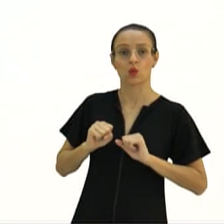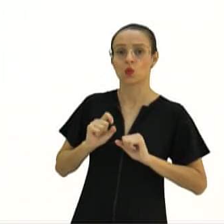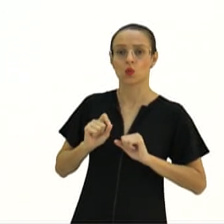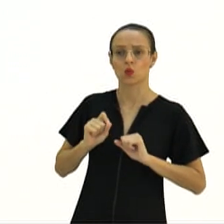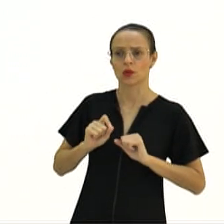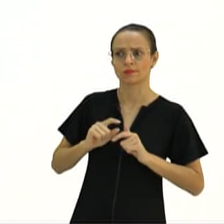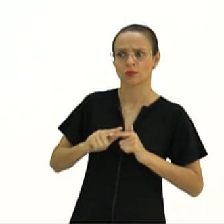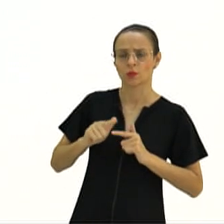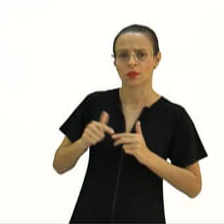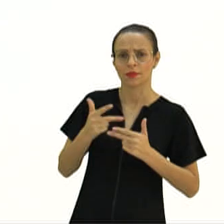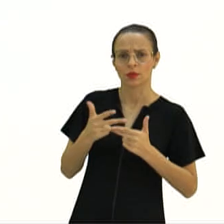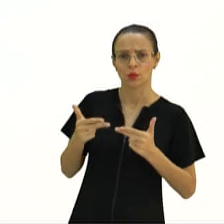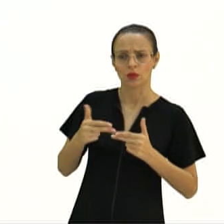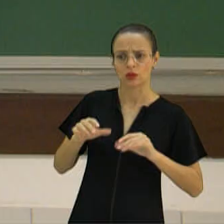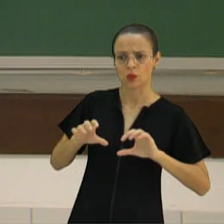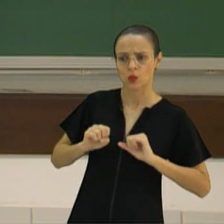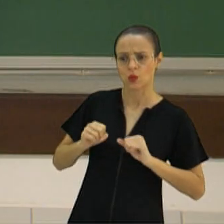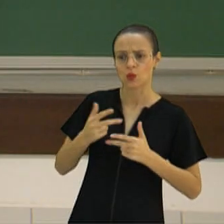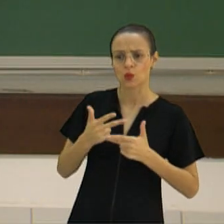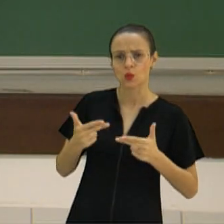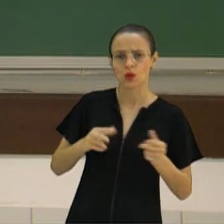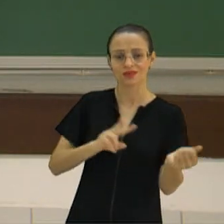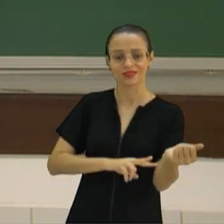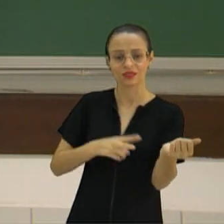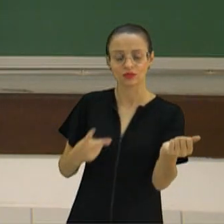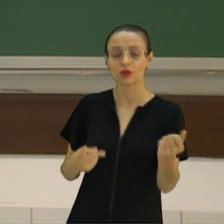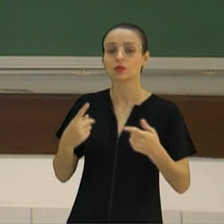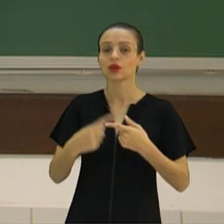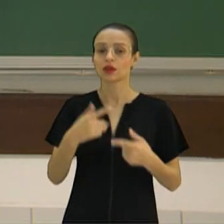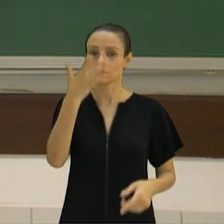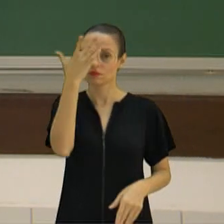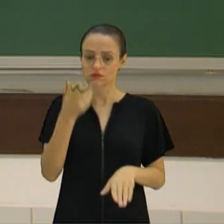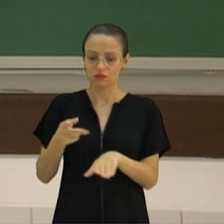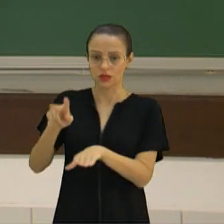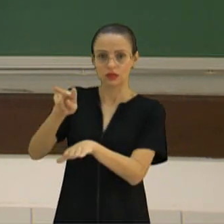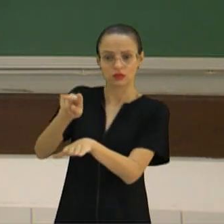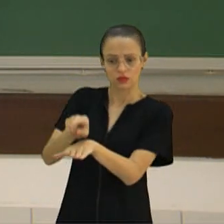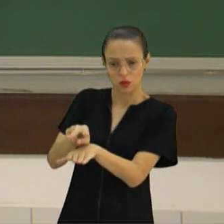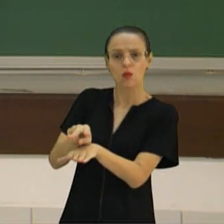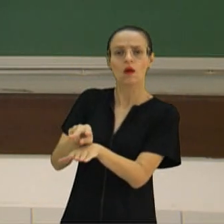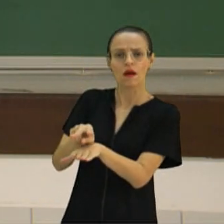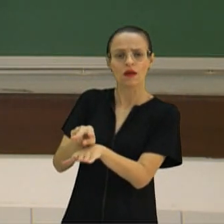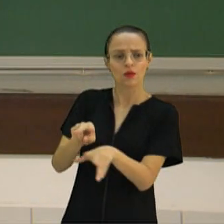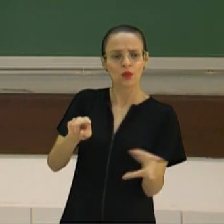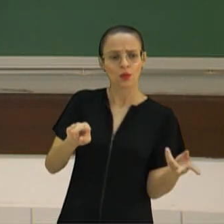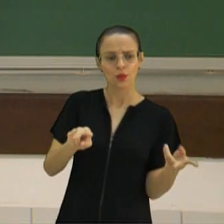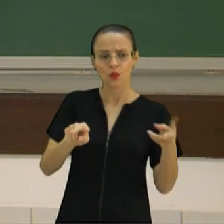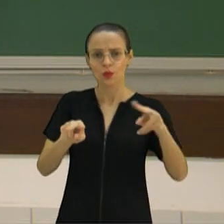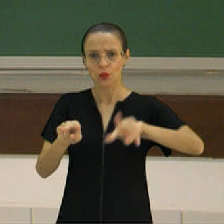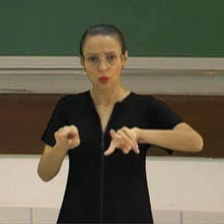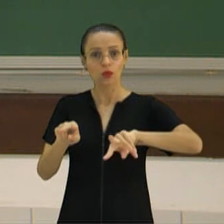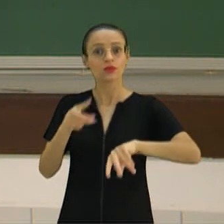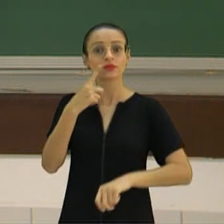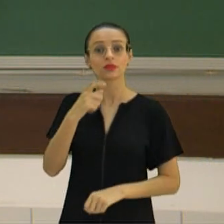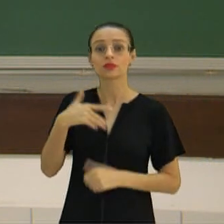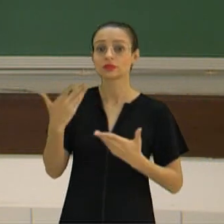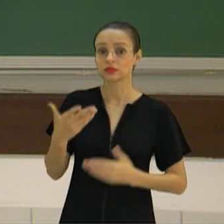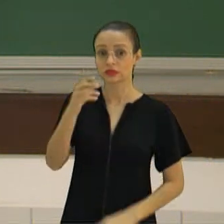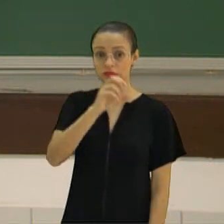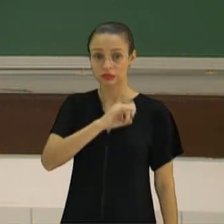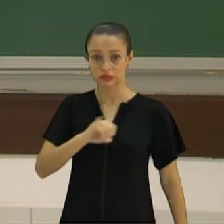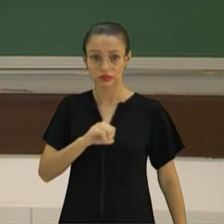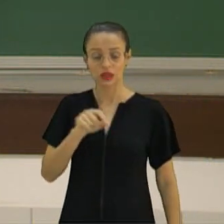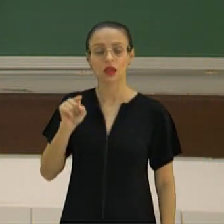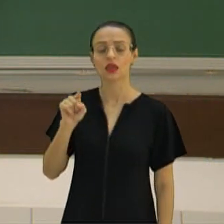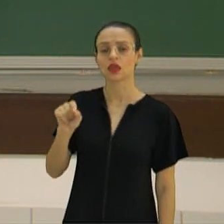transfusão. Isso mesmo. No ato da transfusão, o paciente está recebendo, o sangue do doador. E se ele está